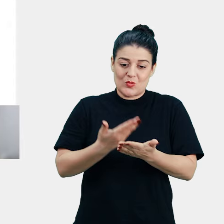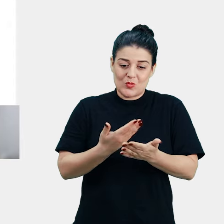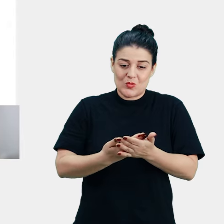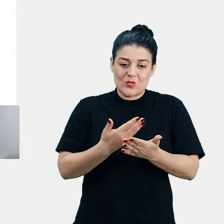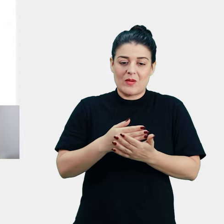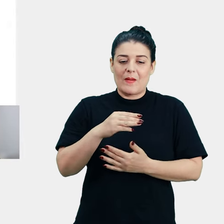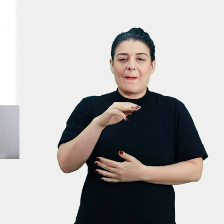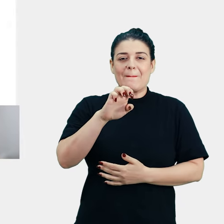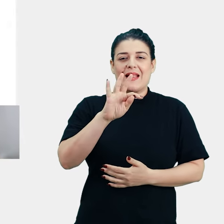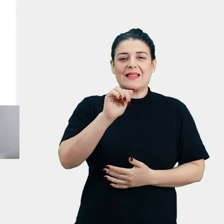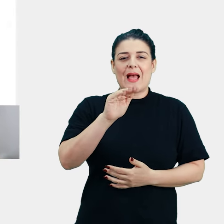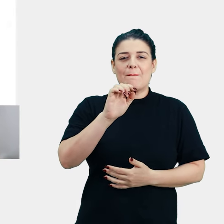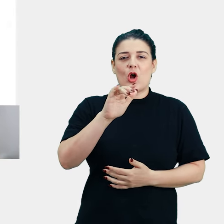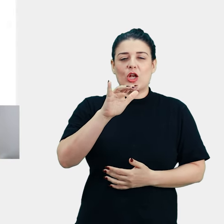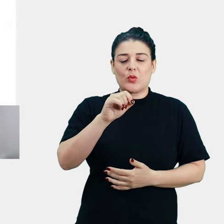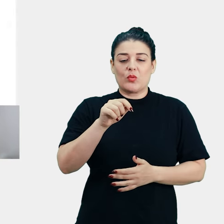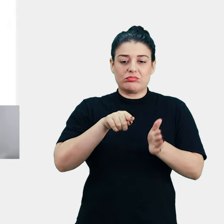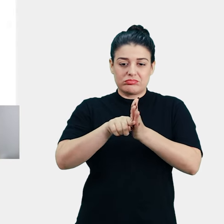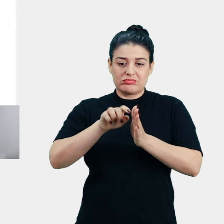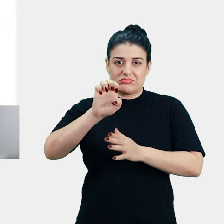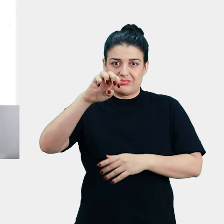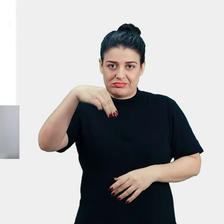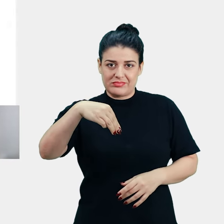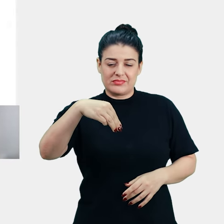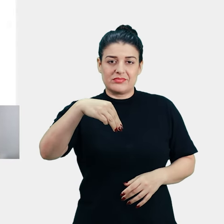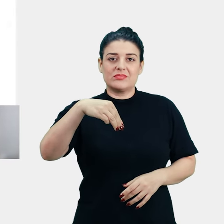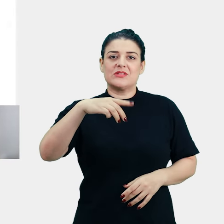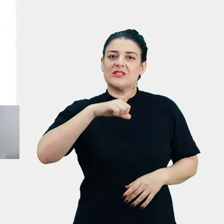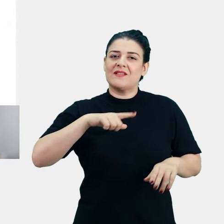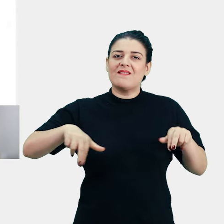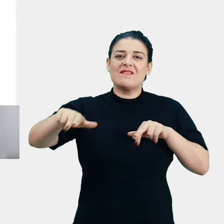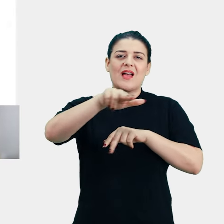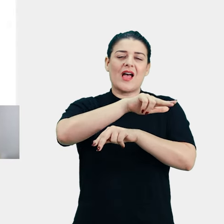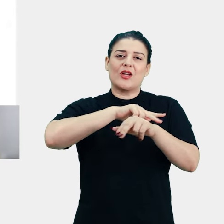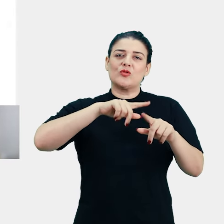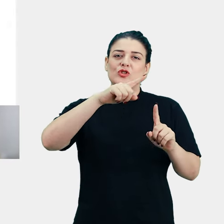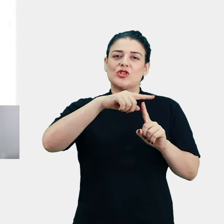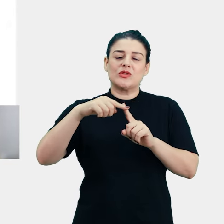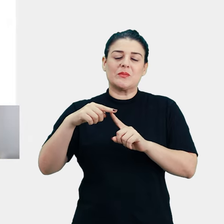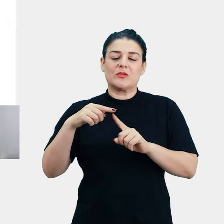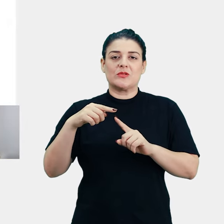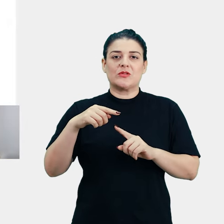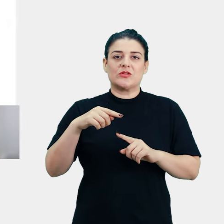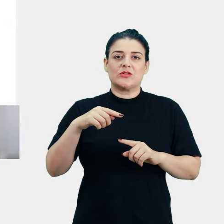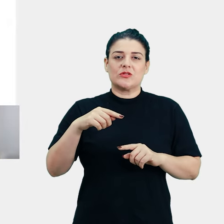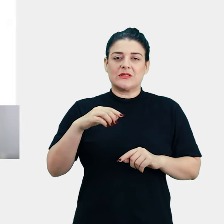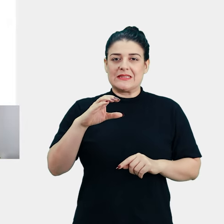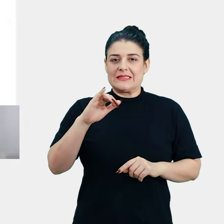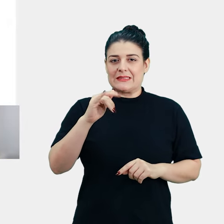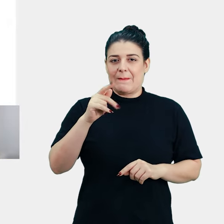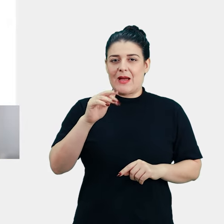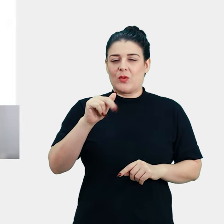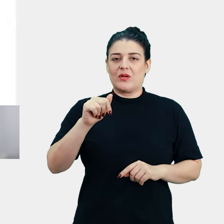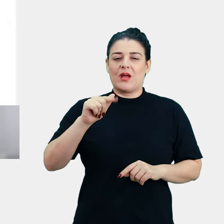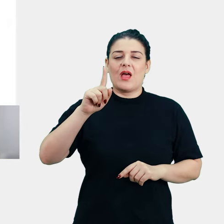metabolic fingerprint, utilizando a espectrometria de massas, com diferentes extratos de espécies de ciparuna da Amazônia,